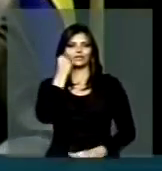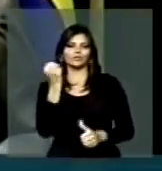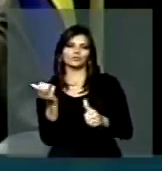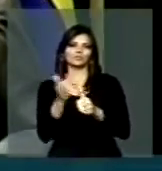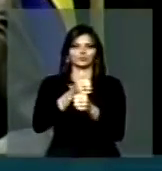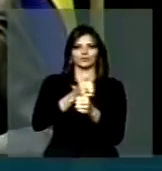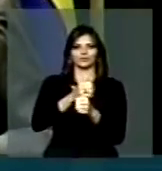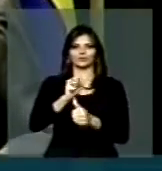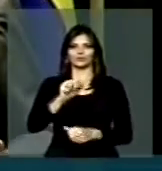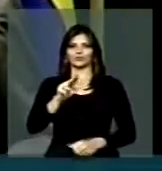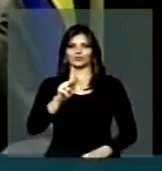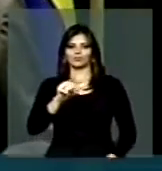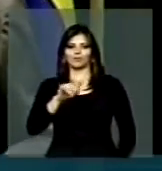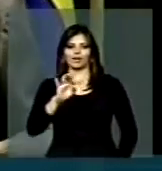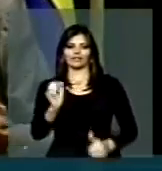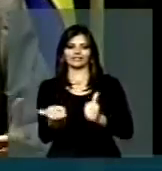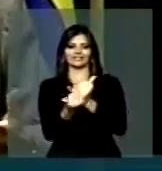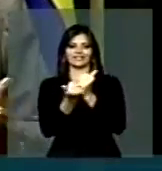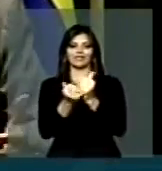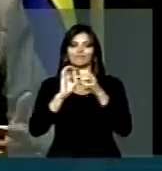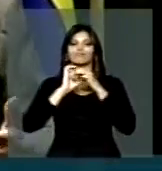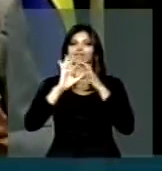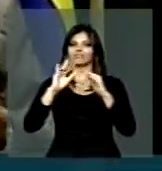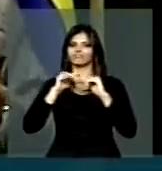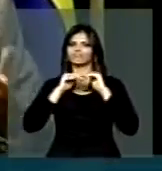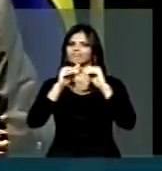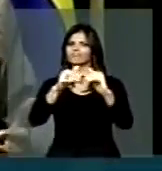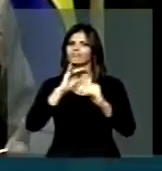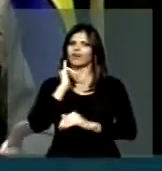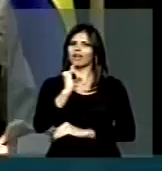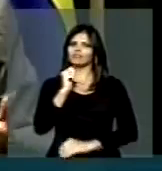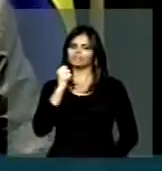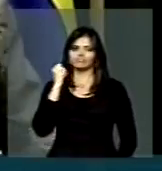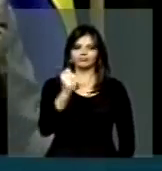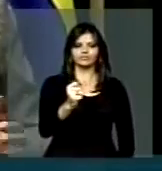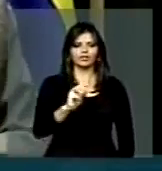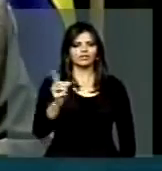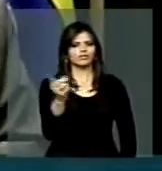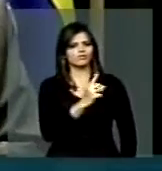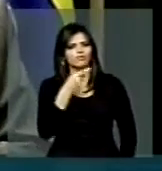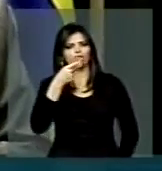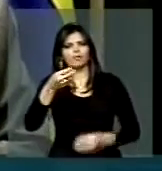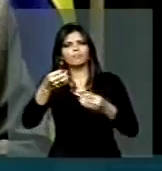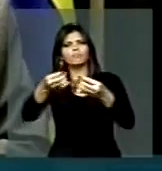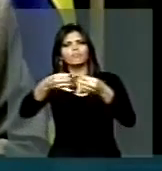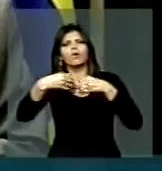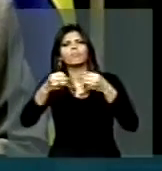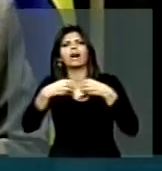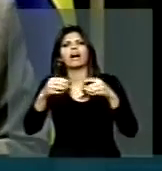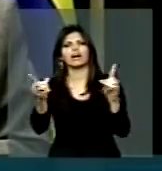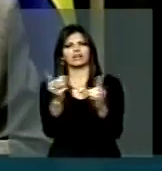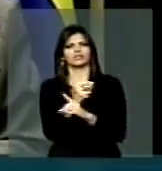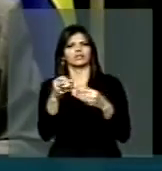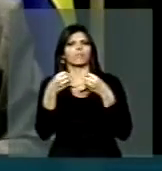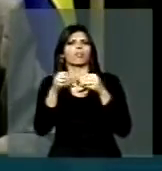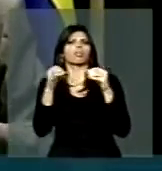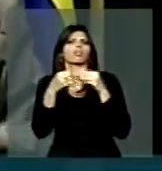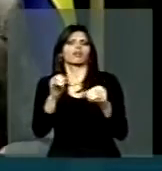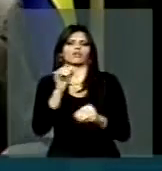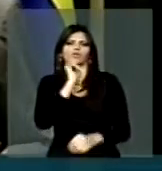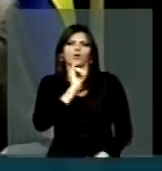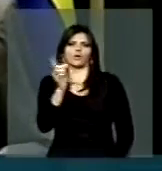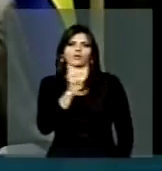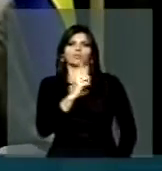verdade. Eu tinha liberdade para dizer duramente a ele, não diga bobagem, rapaz, porque o que nós estamos fazendo é uma